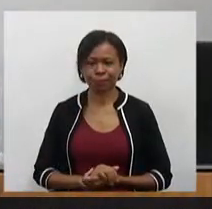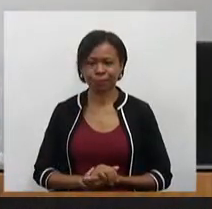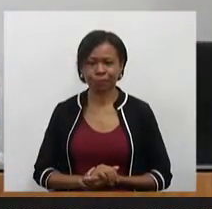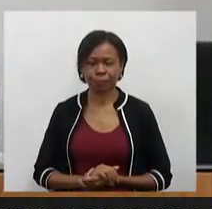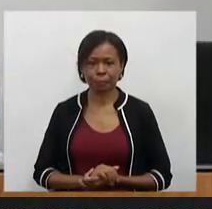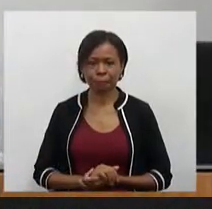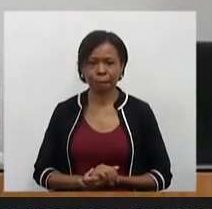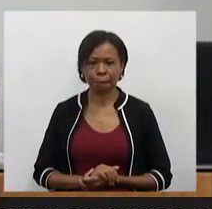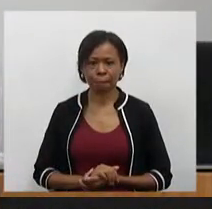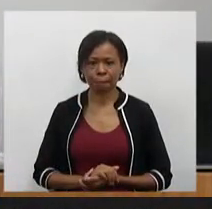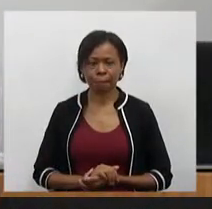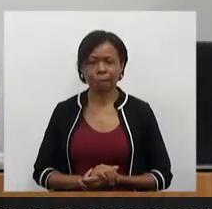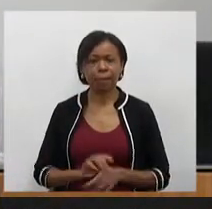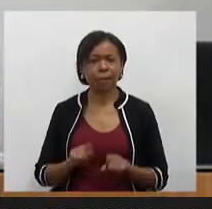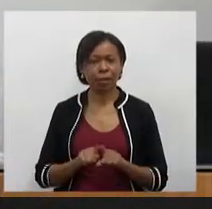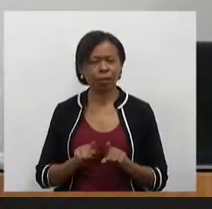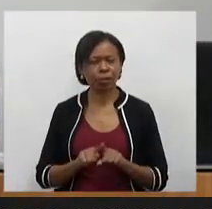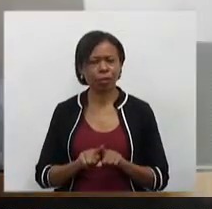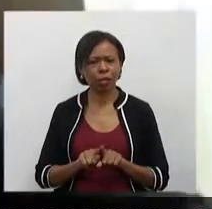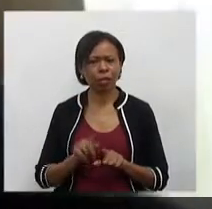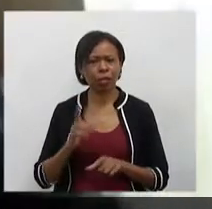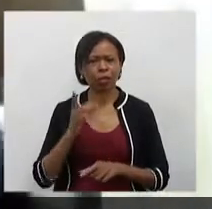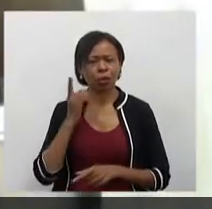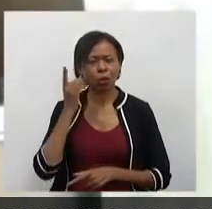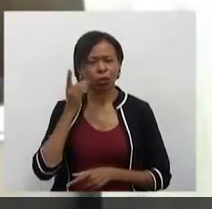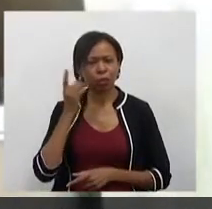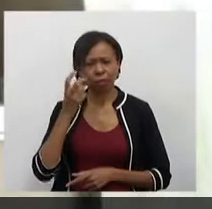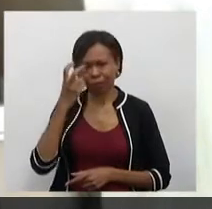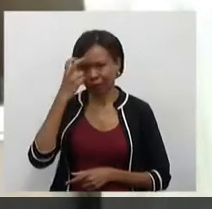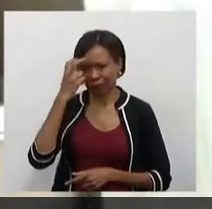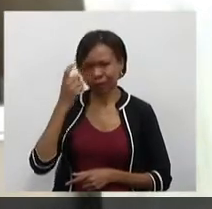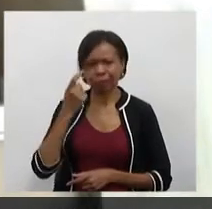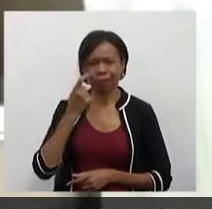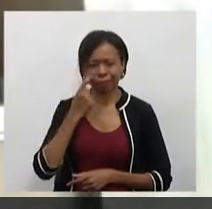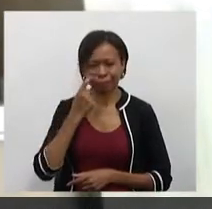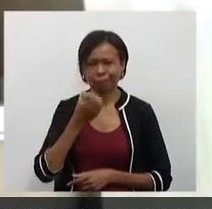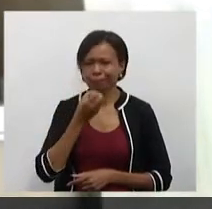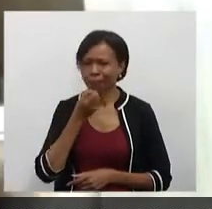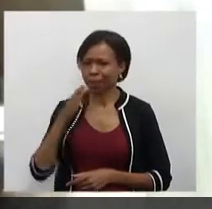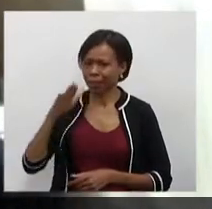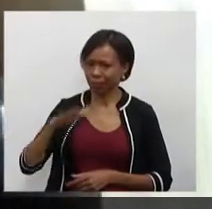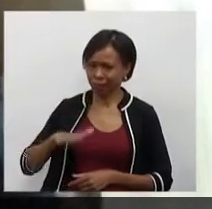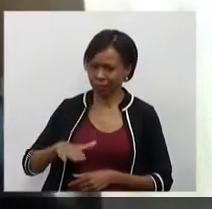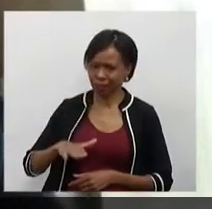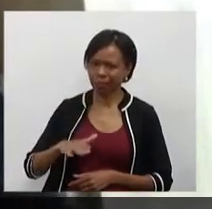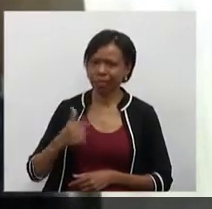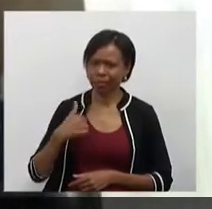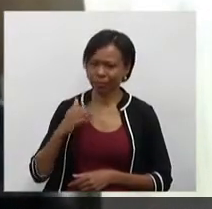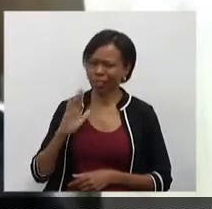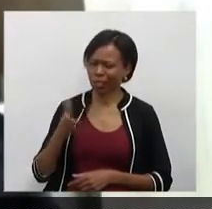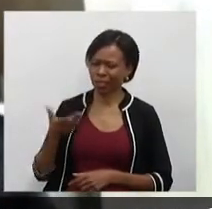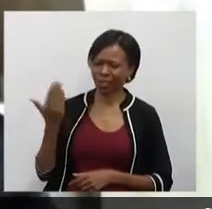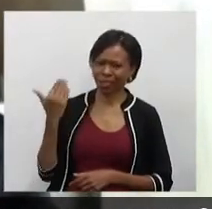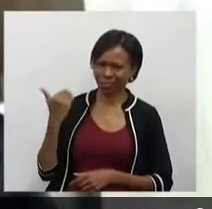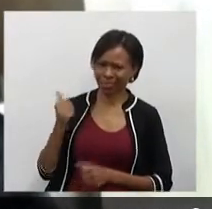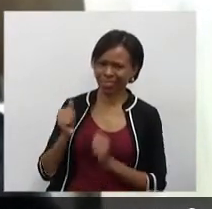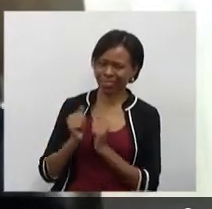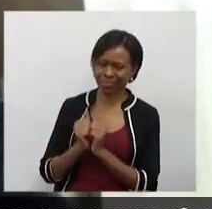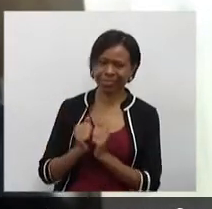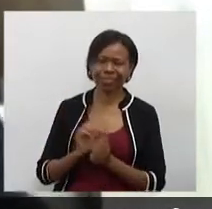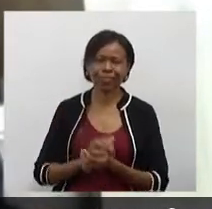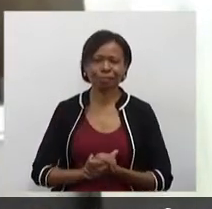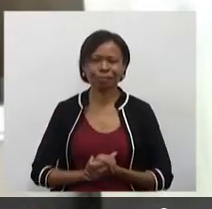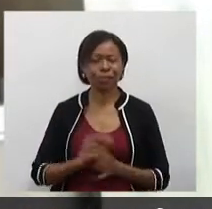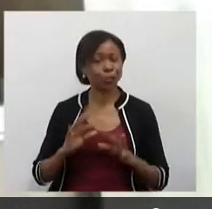Eugênio. E o deputado também, o José Guilherme, com quem já estive junto. Boa tarde a todos os